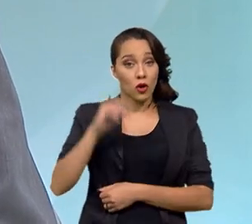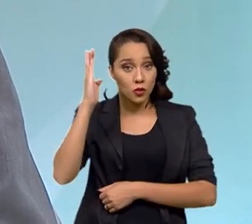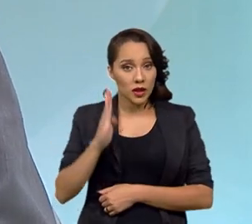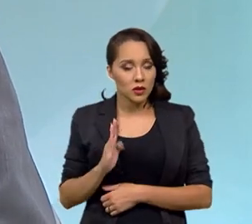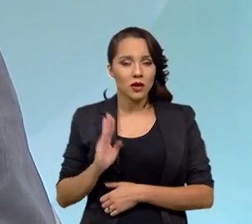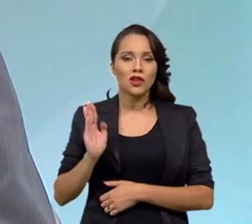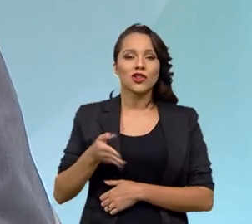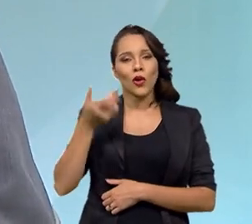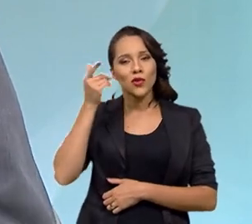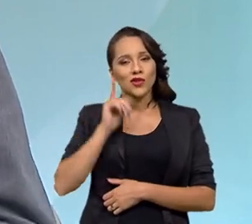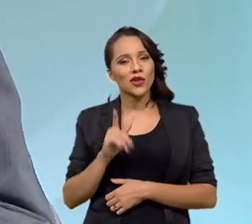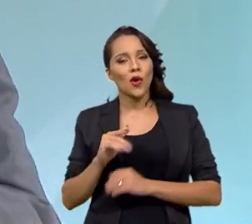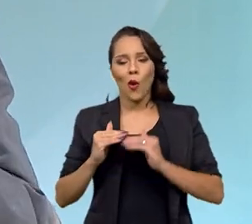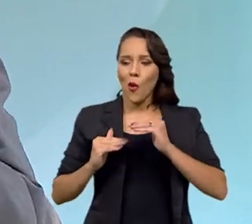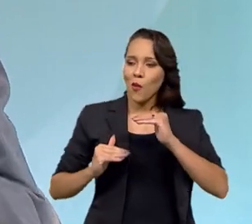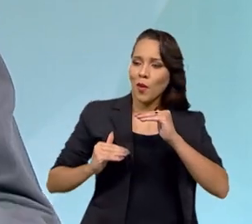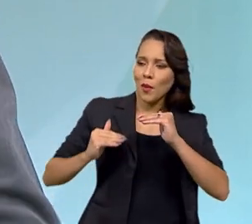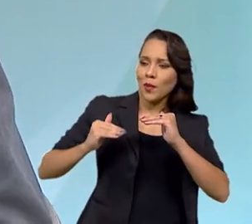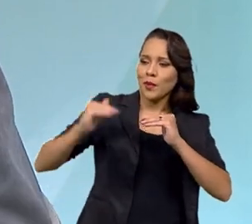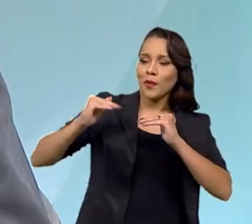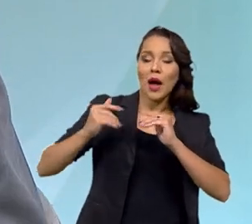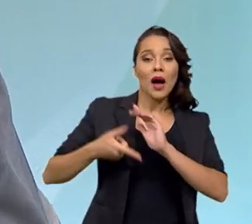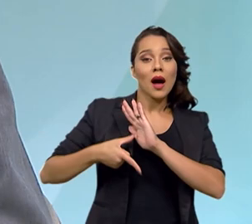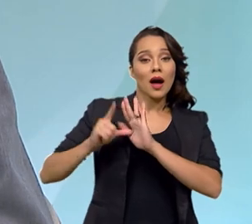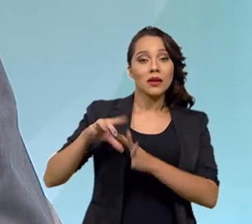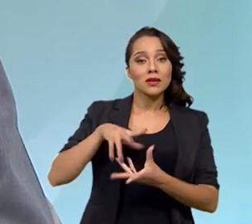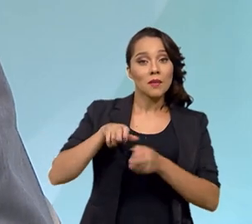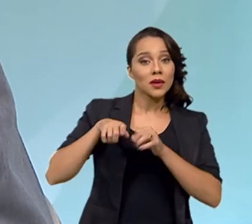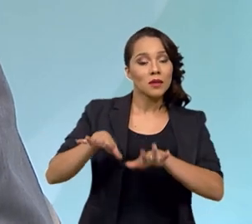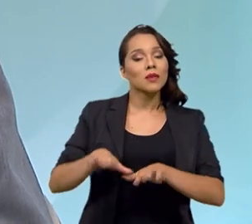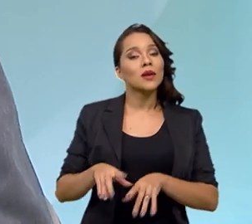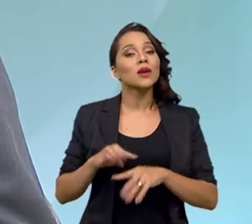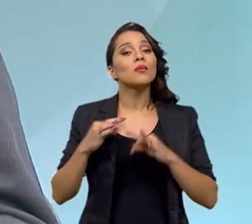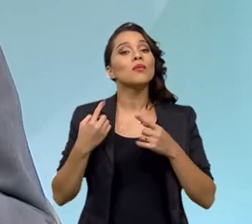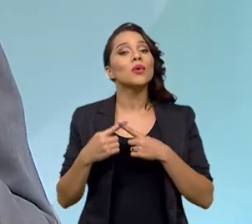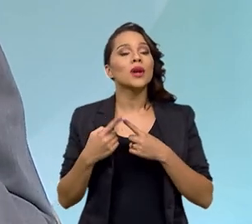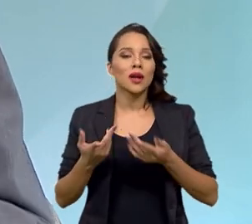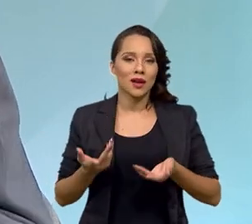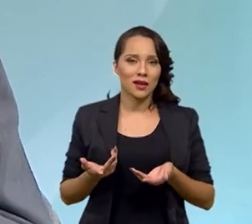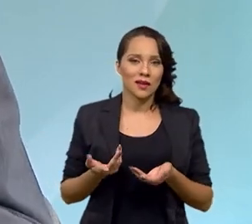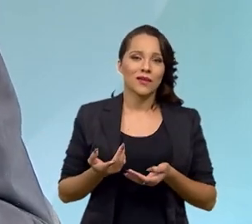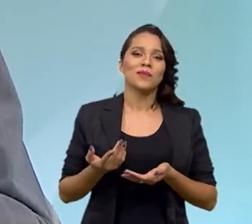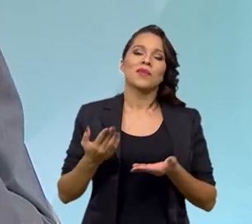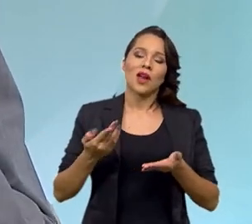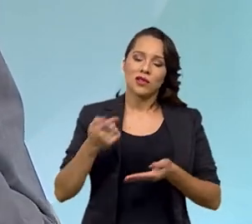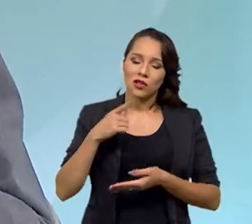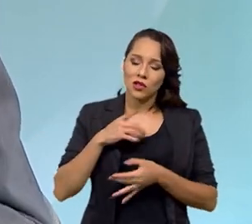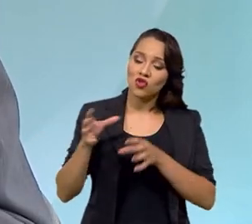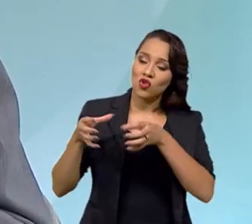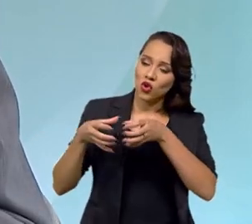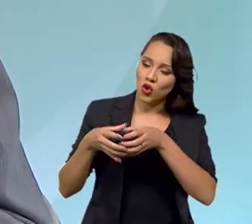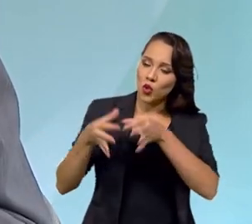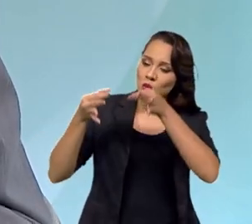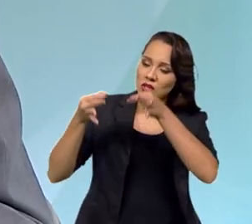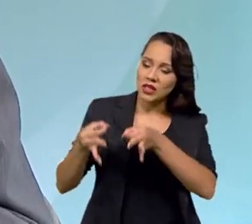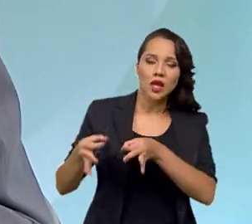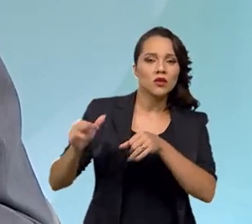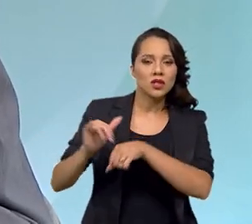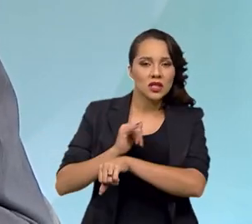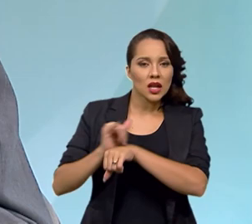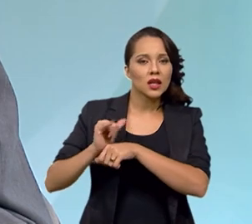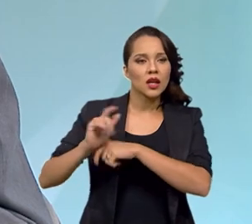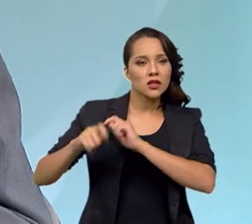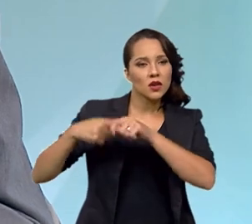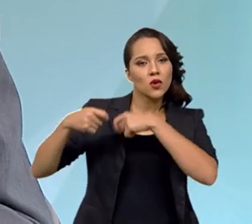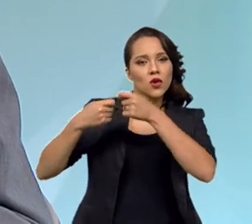nós já retomamos a patamares para é pandemia tudo isso porque porque o Nós tomamos o conjunto correto de